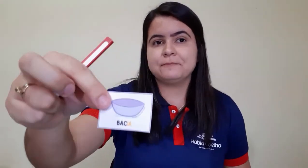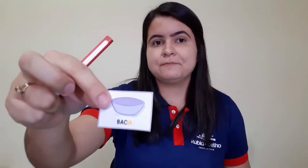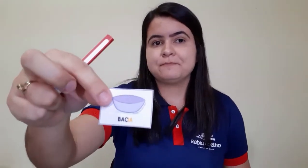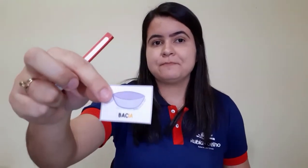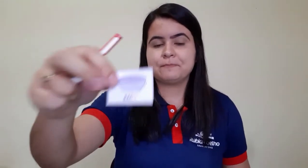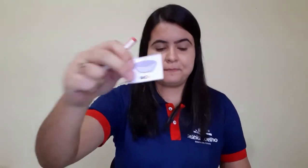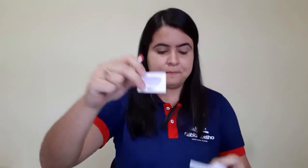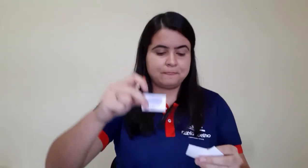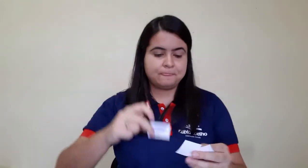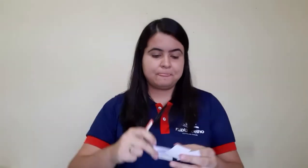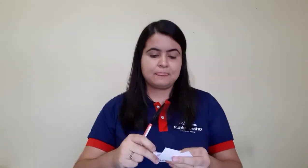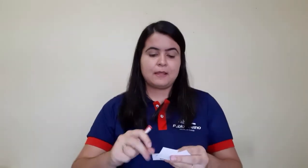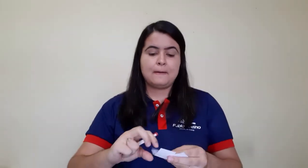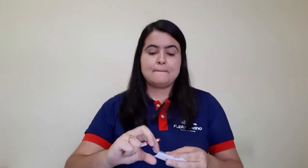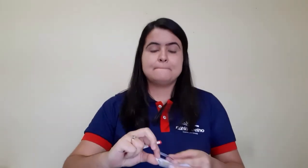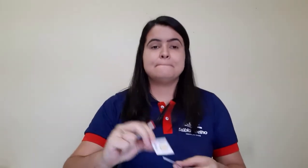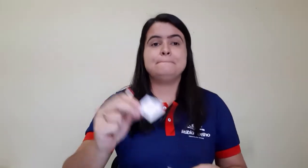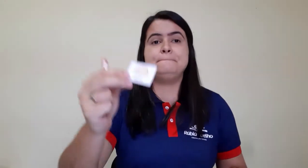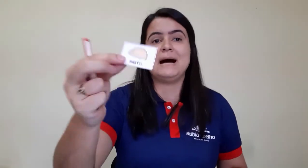bacia,